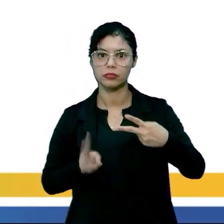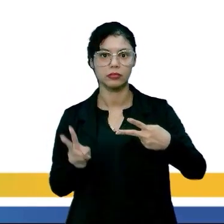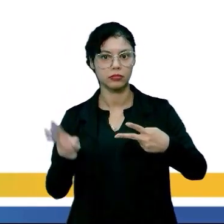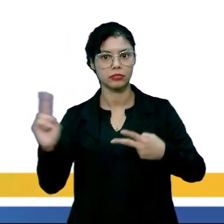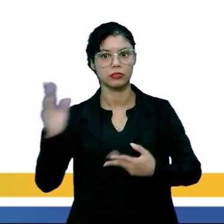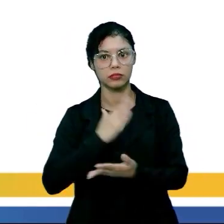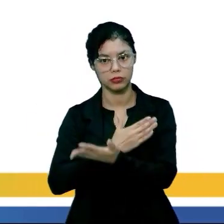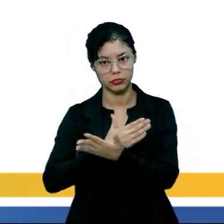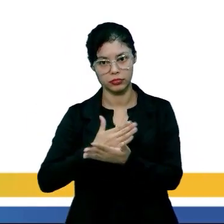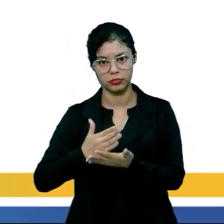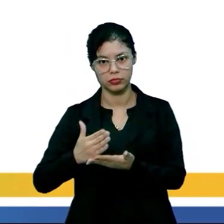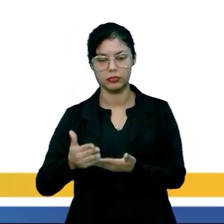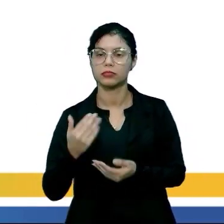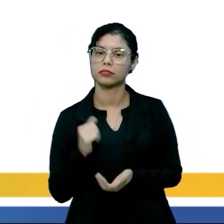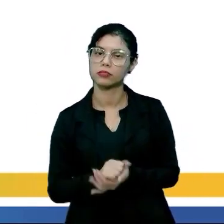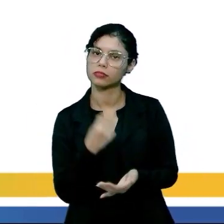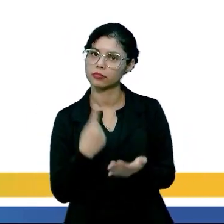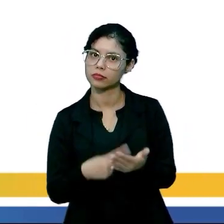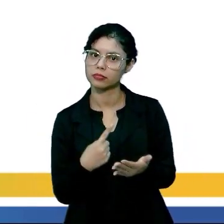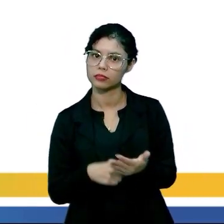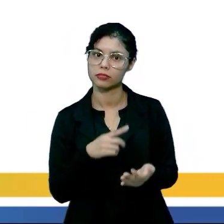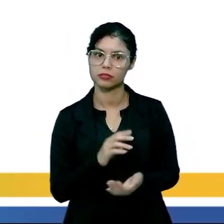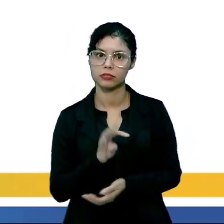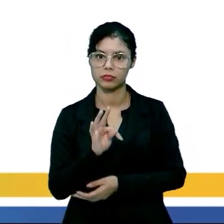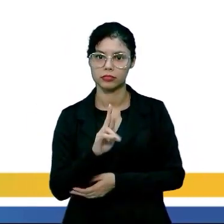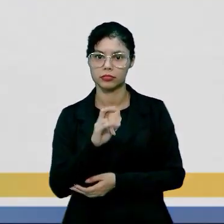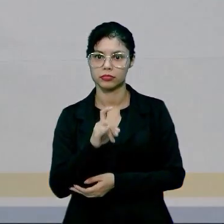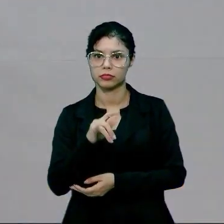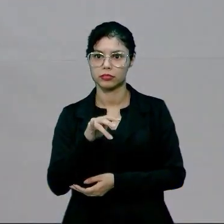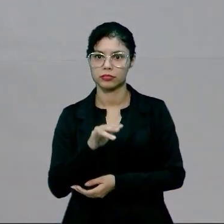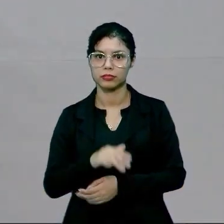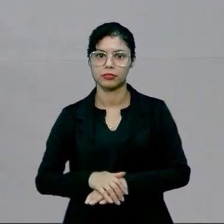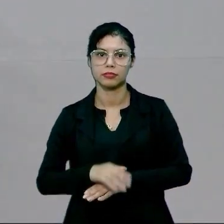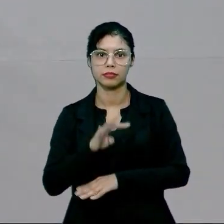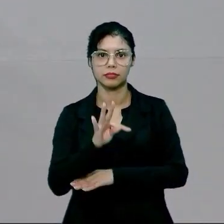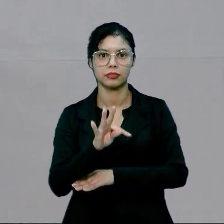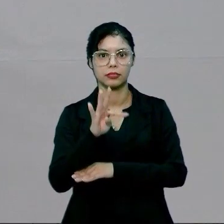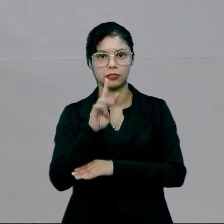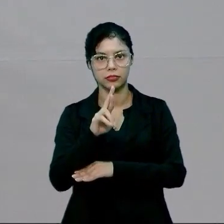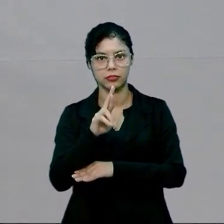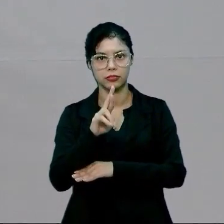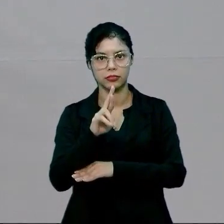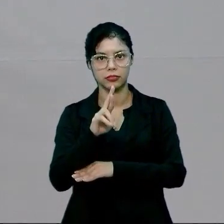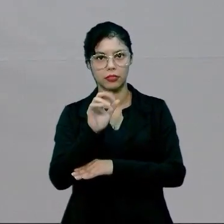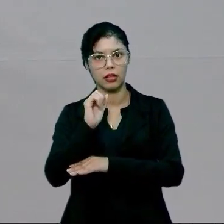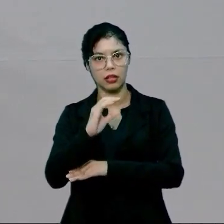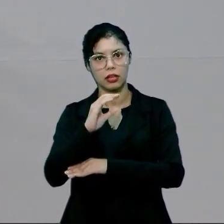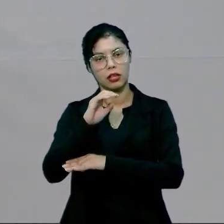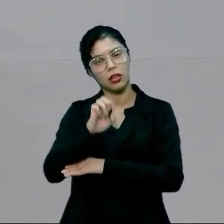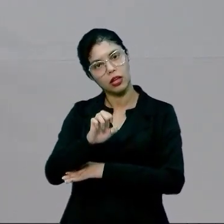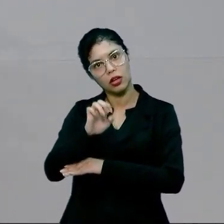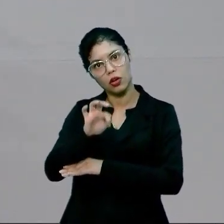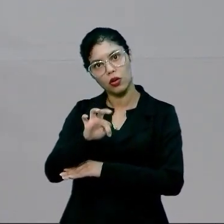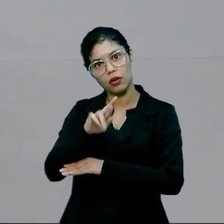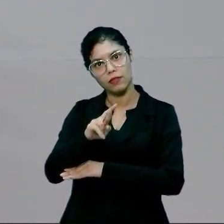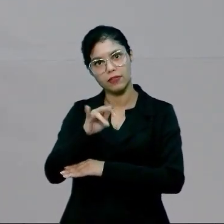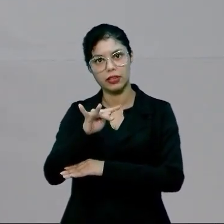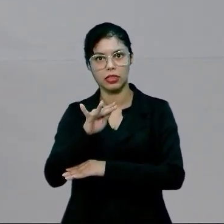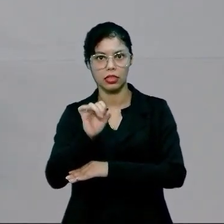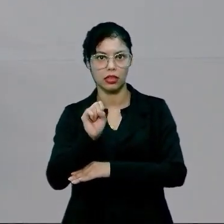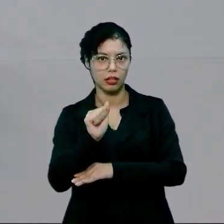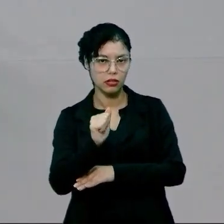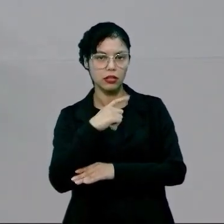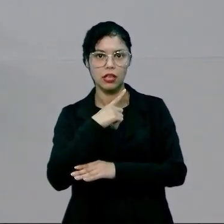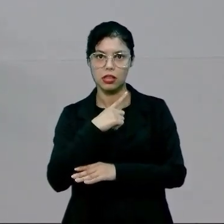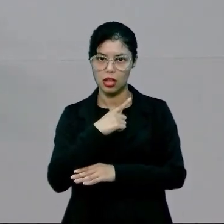elas começam a ser consideradas como traqueófitas, tá? Que quer dizer o quê? Que tem vasos condutores.